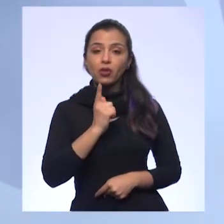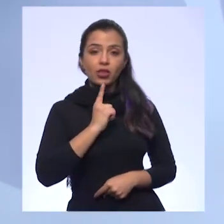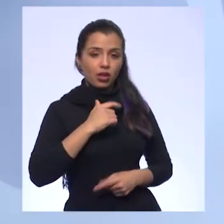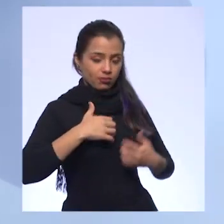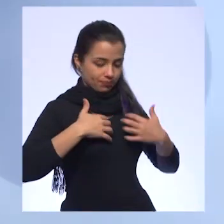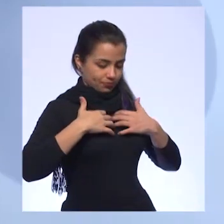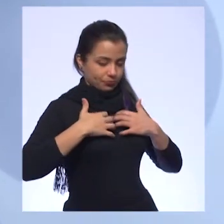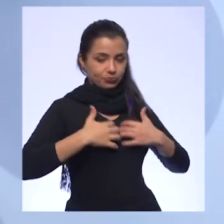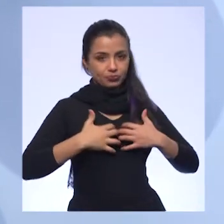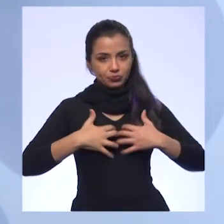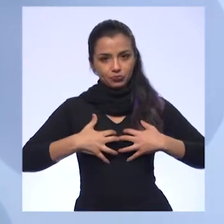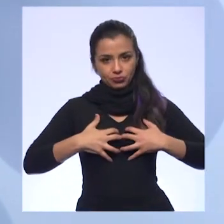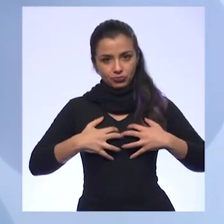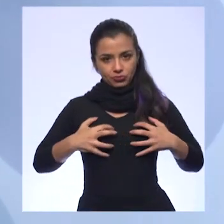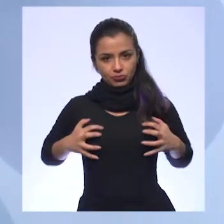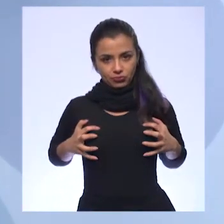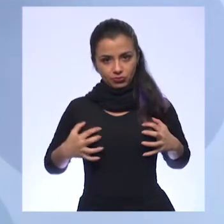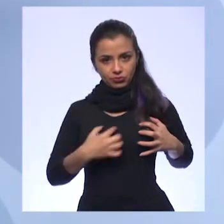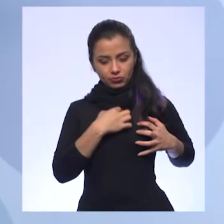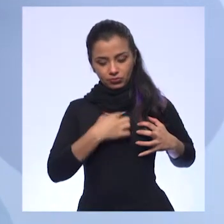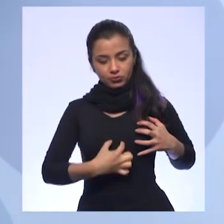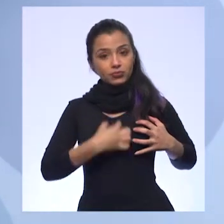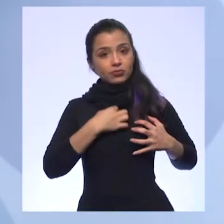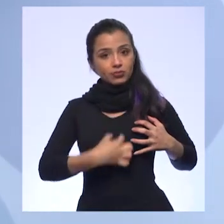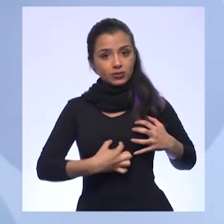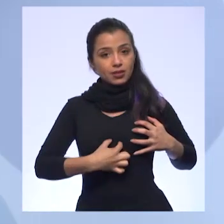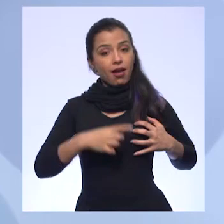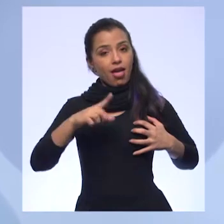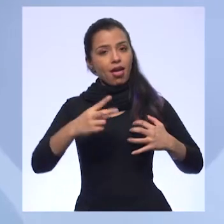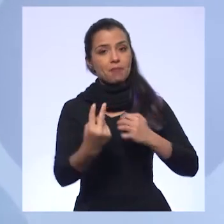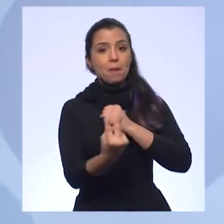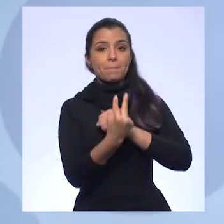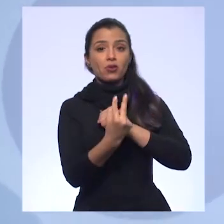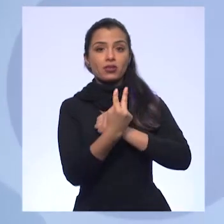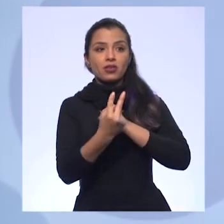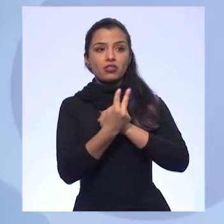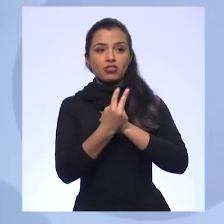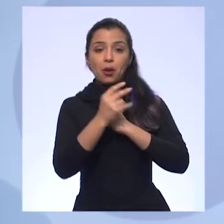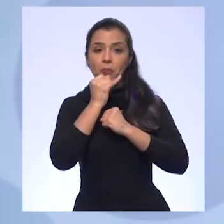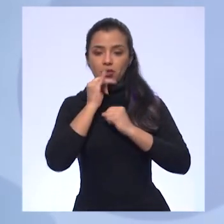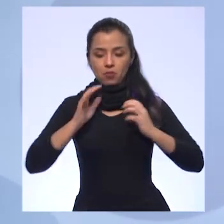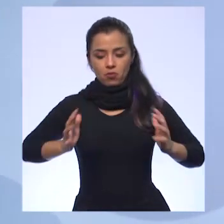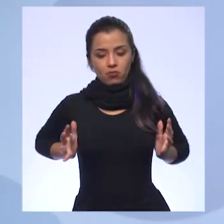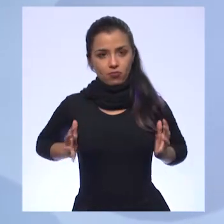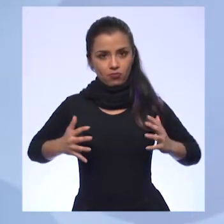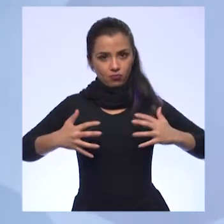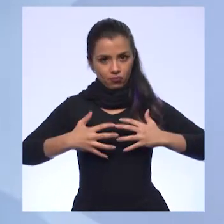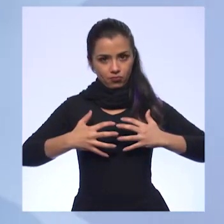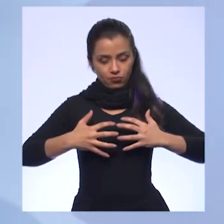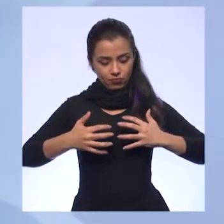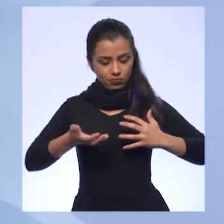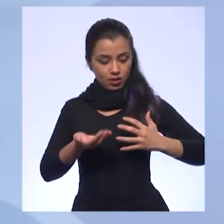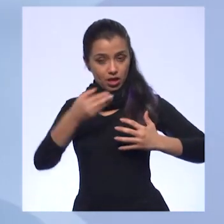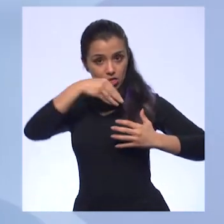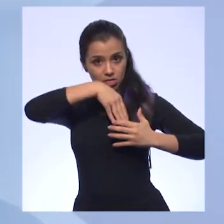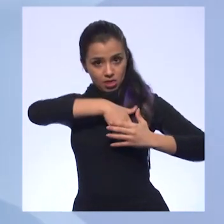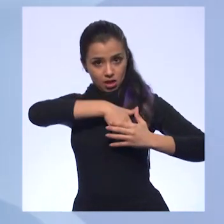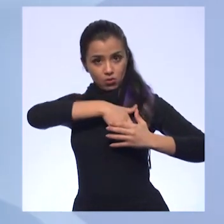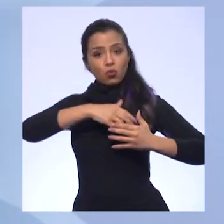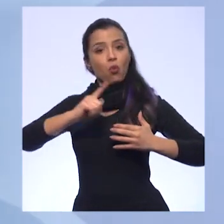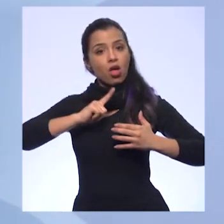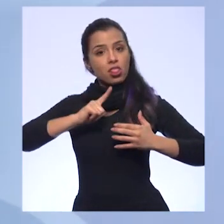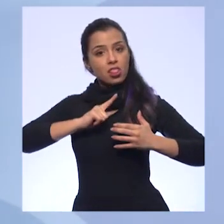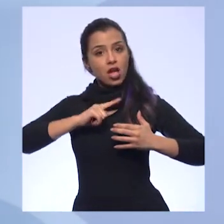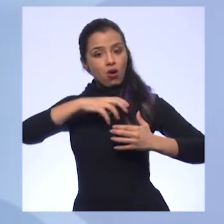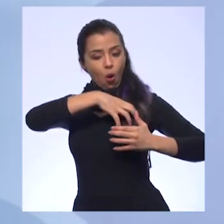ossos aqui, eles têm a função de proteção, né? Eles têm os órgãos aqui internos, né? Musculatura lisa, né? Que a